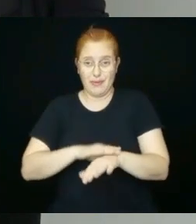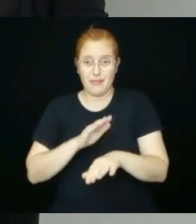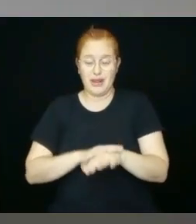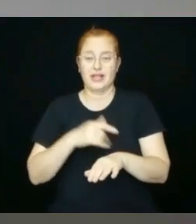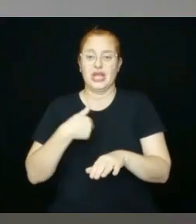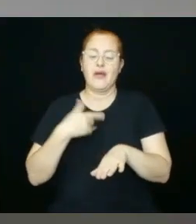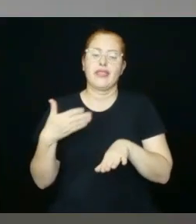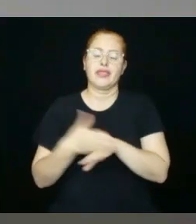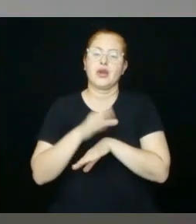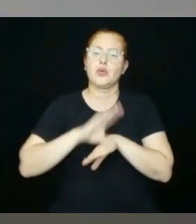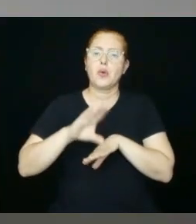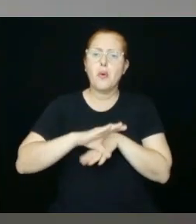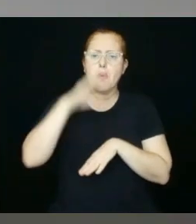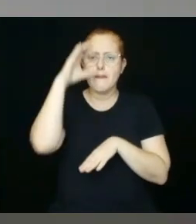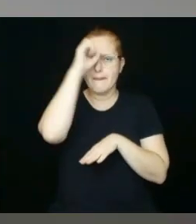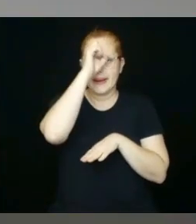aprendi